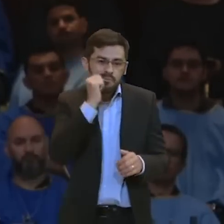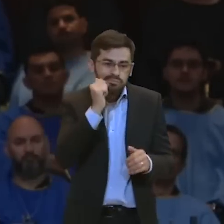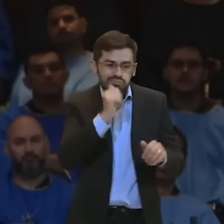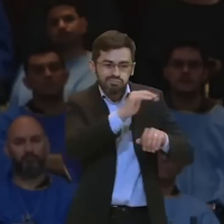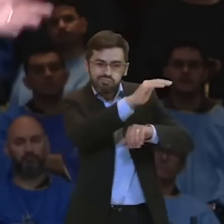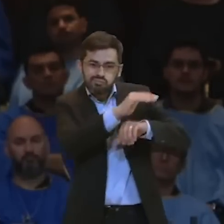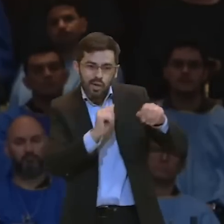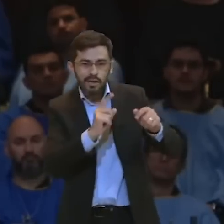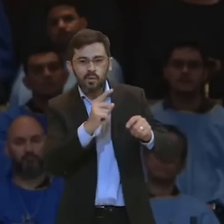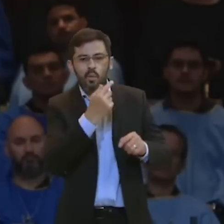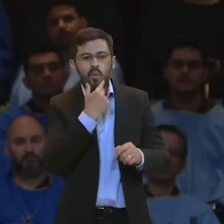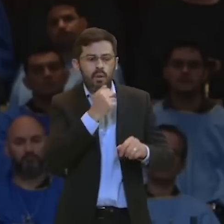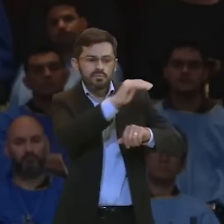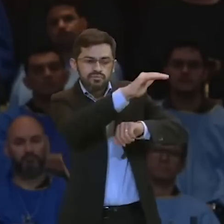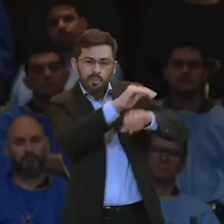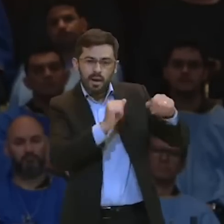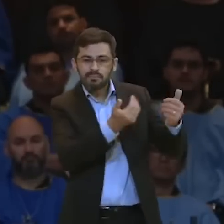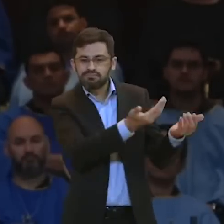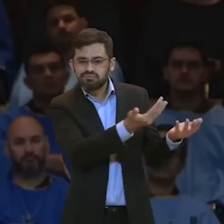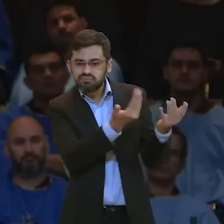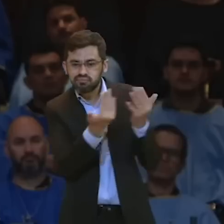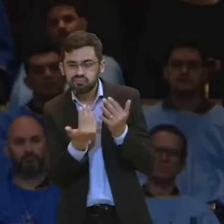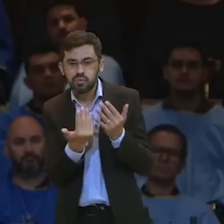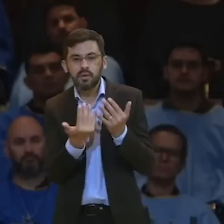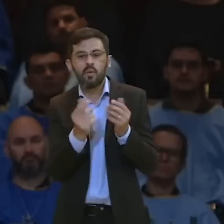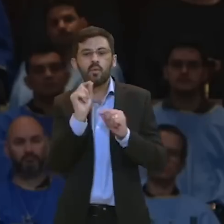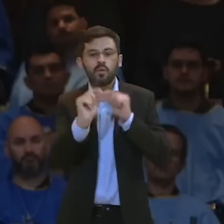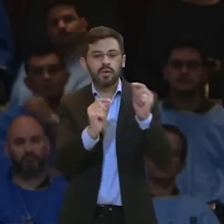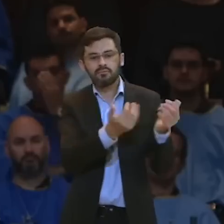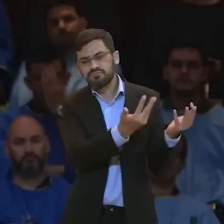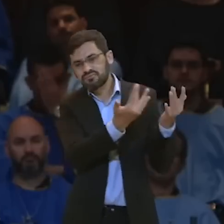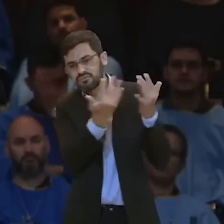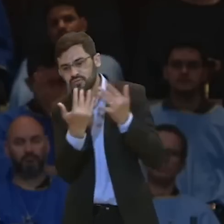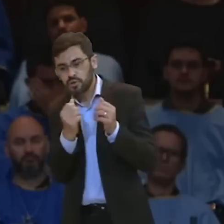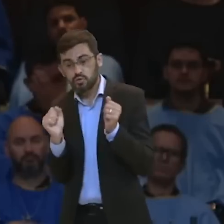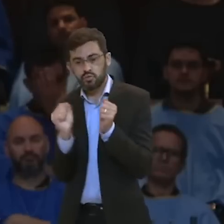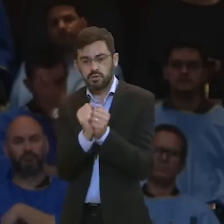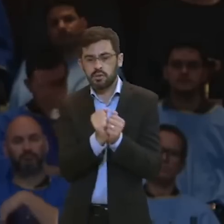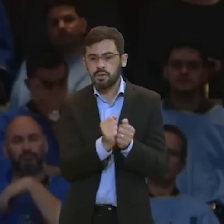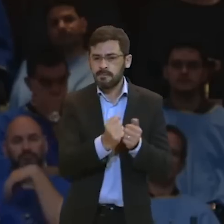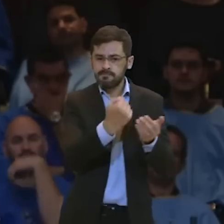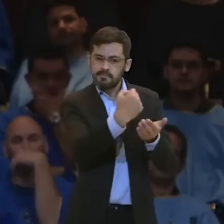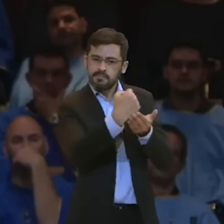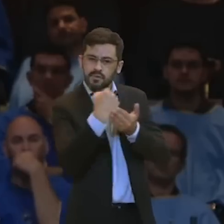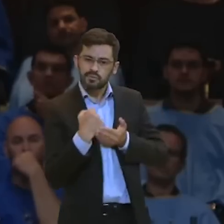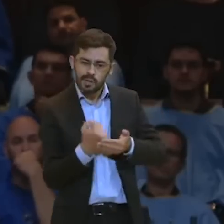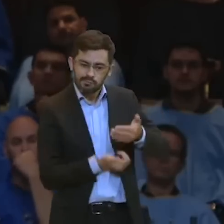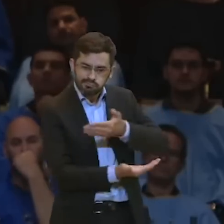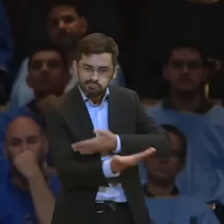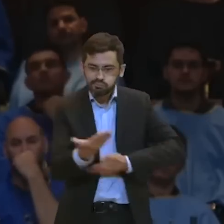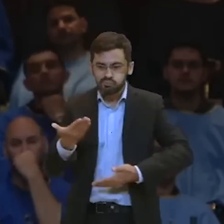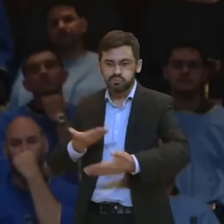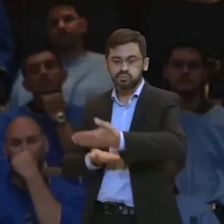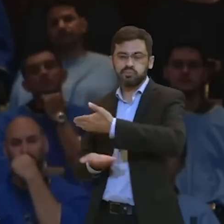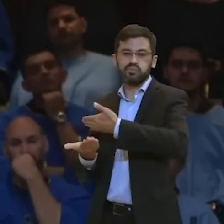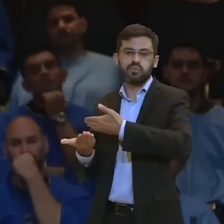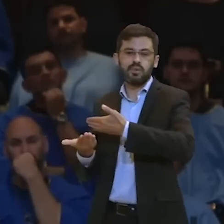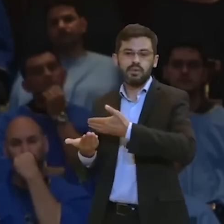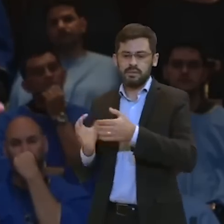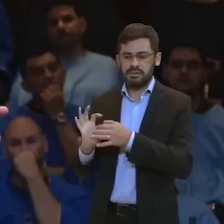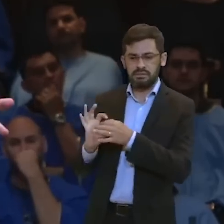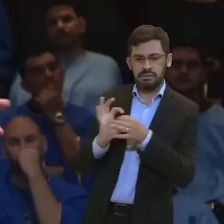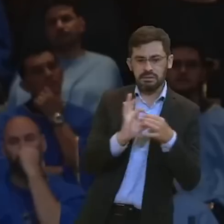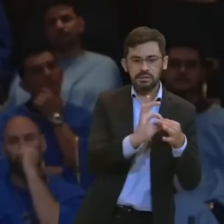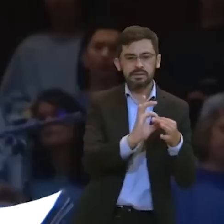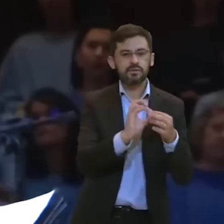Tiglat-Pileser, que era o imperador da Síria, para ele vir para cá nos ajudar. E nessa